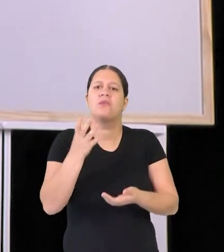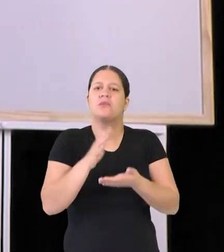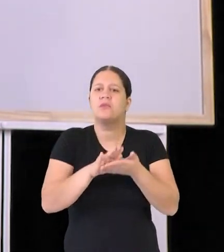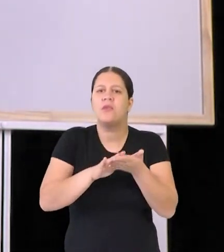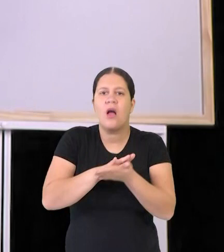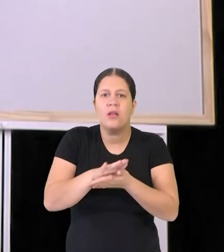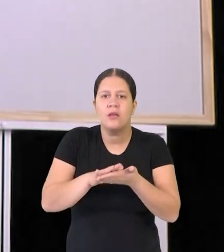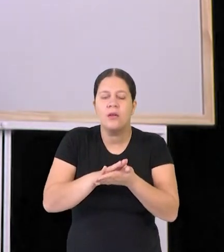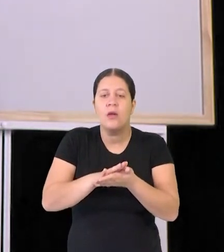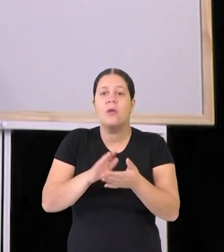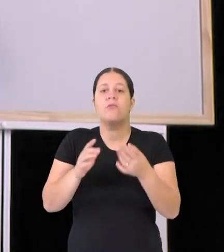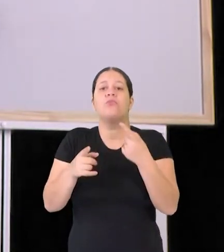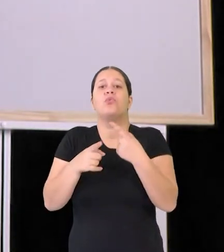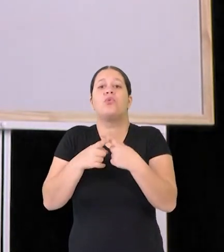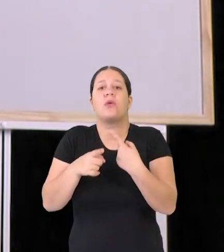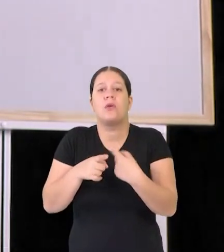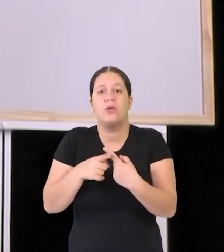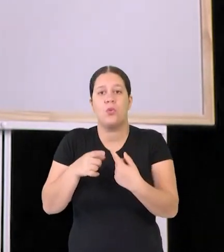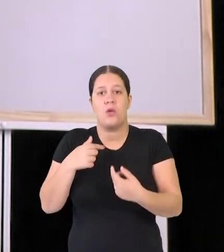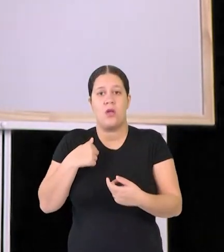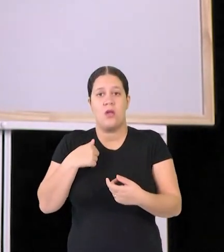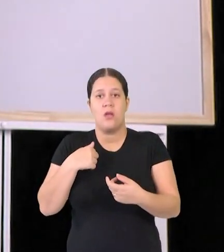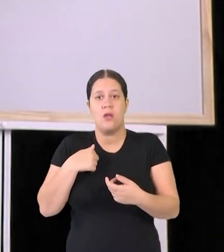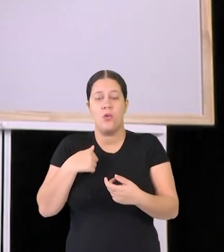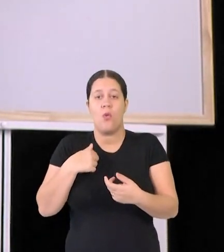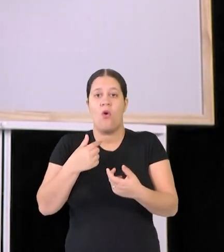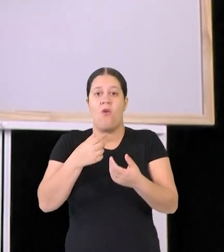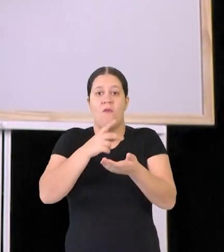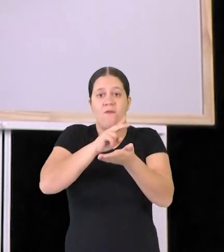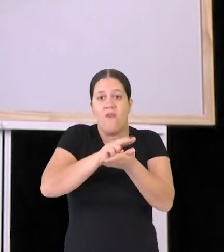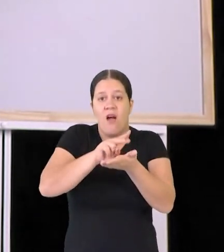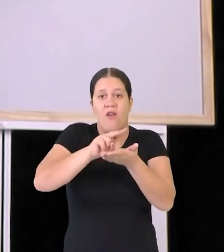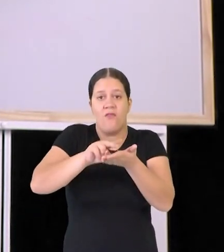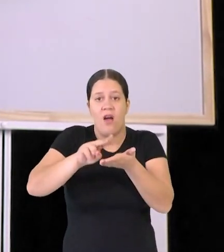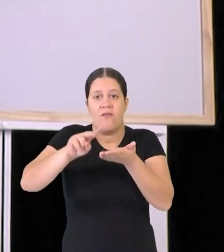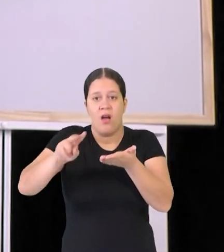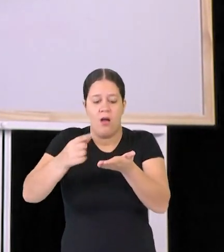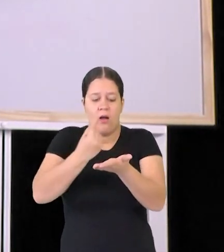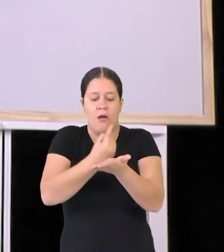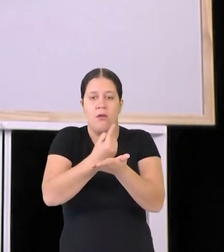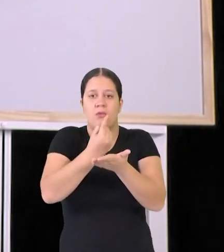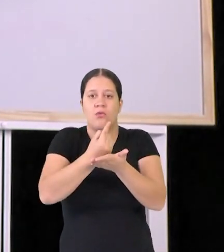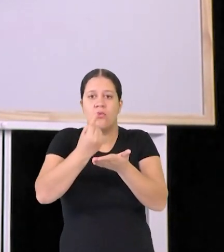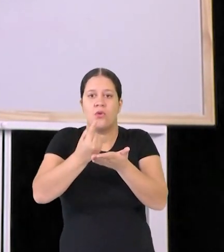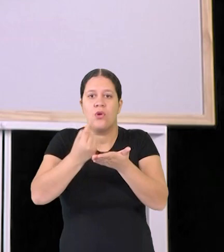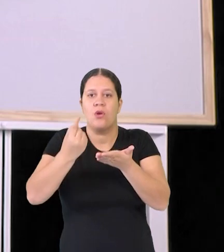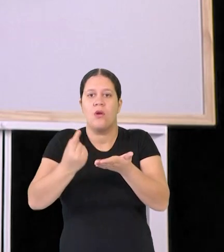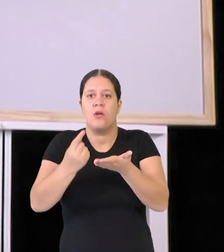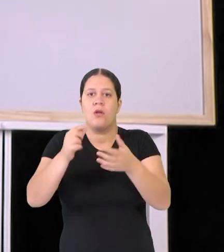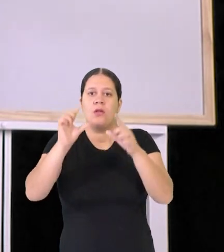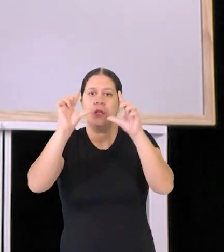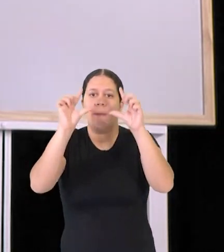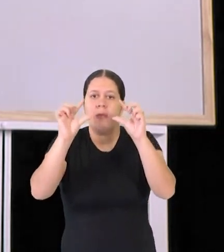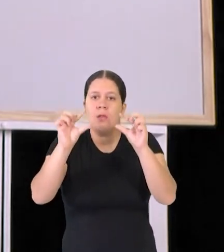sensação? Simplesmente porque quando eu aumento a área de contato, a pressão vai fazer o quê? Diminui, certo? E quando a